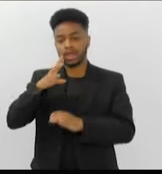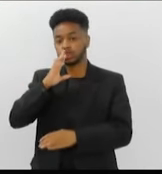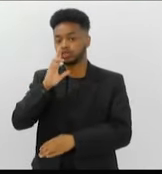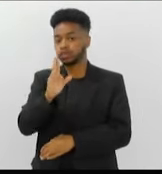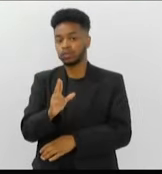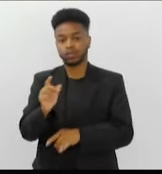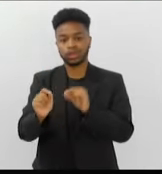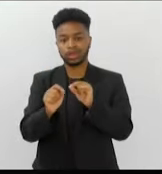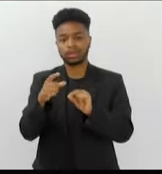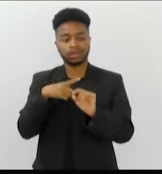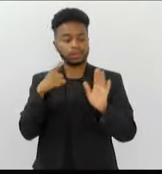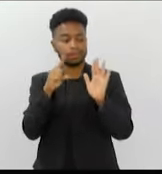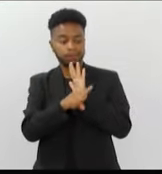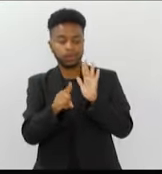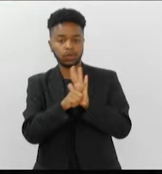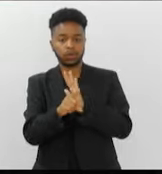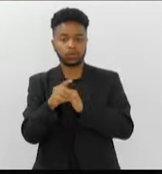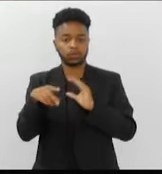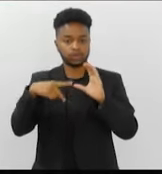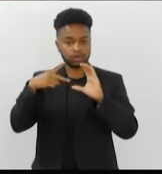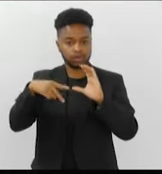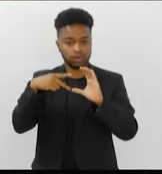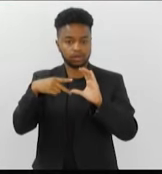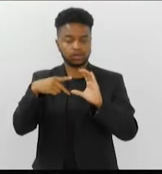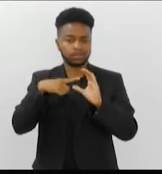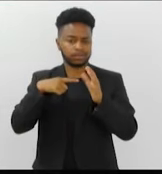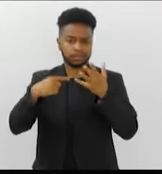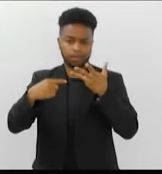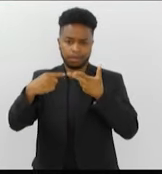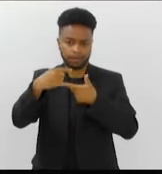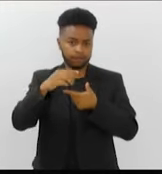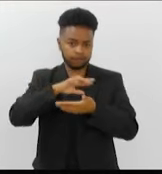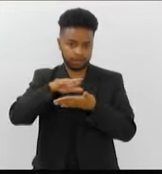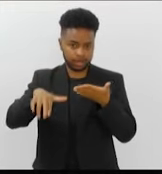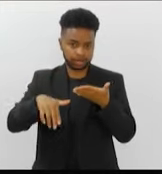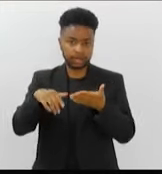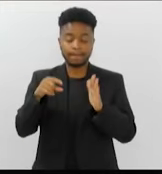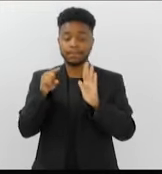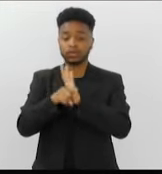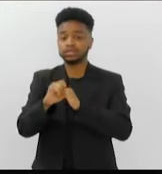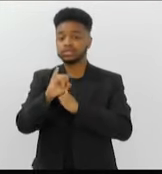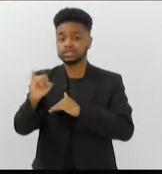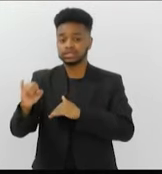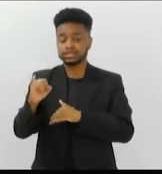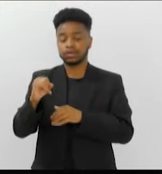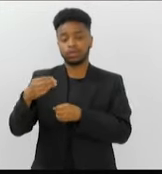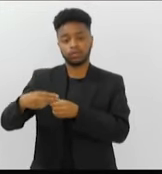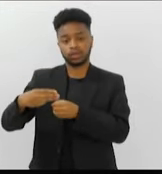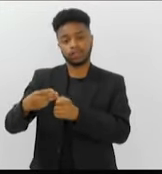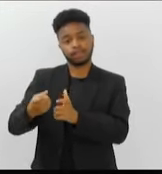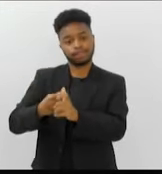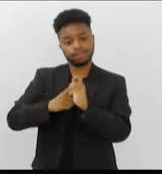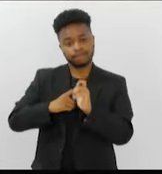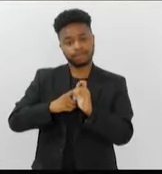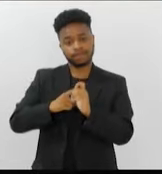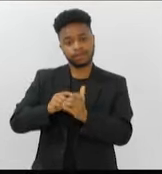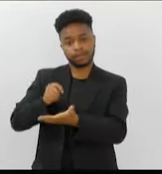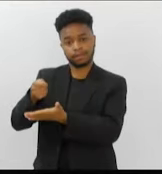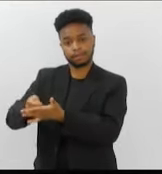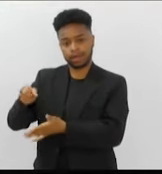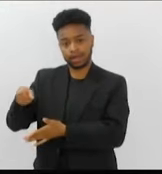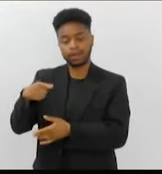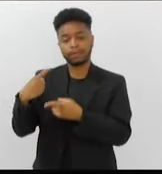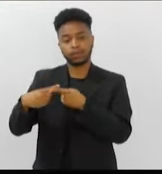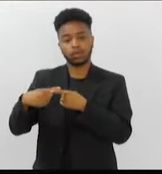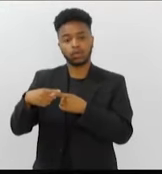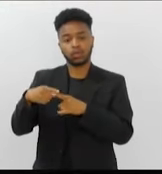uma indagação da Câmara, dentre várias perguntas, se o município devia ao Hospital São José do Avaí, que é um hospital de referência